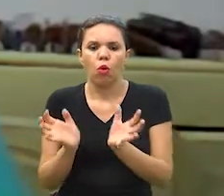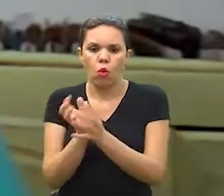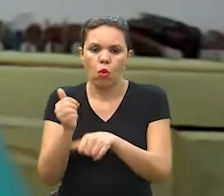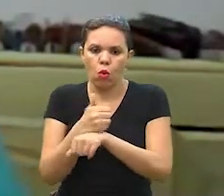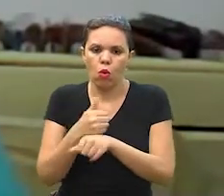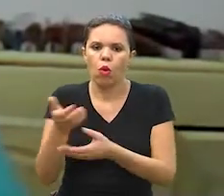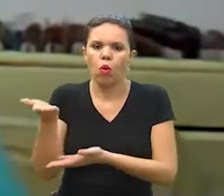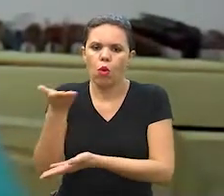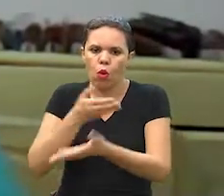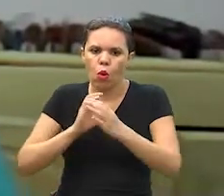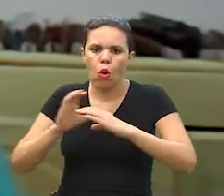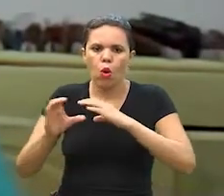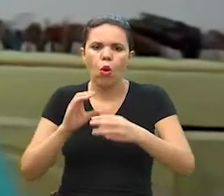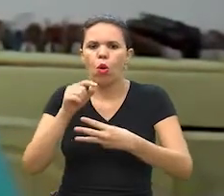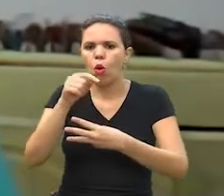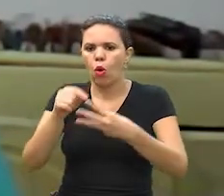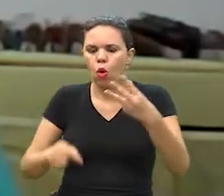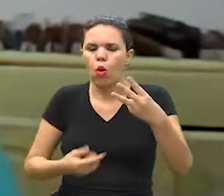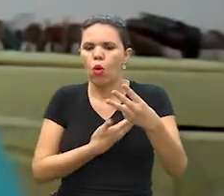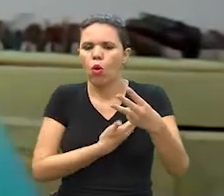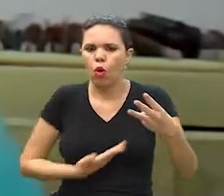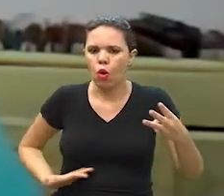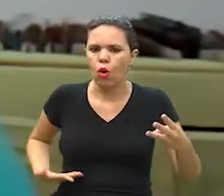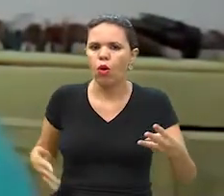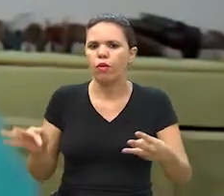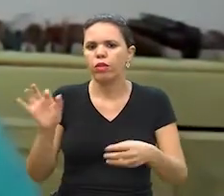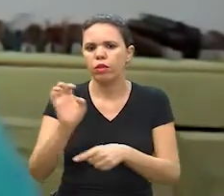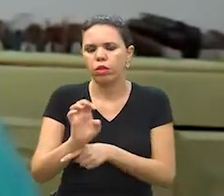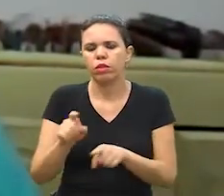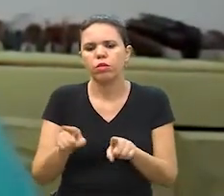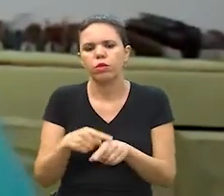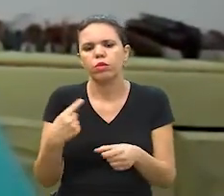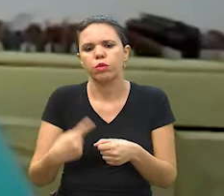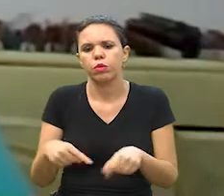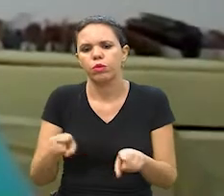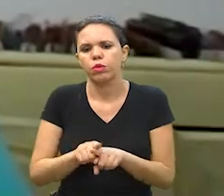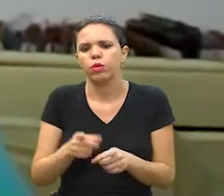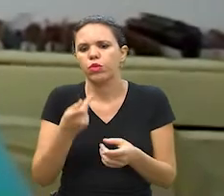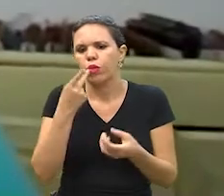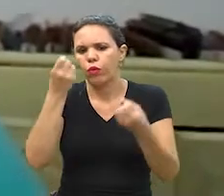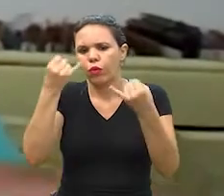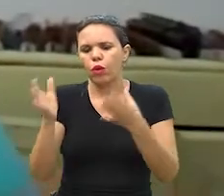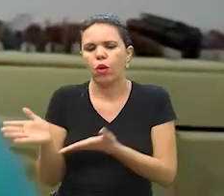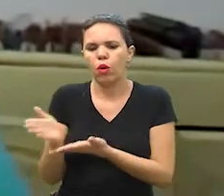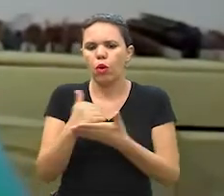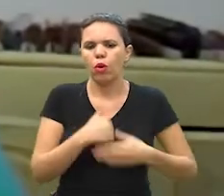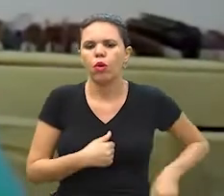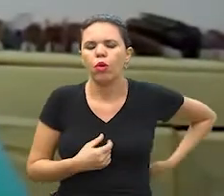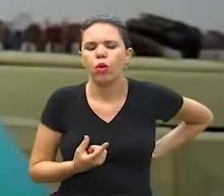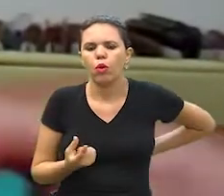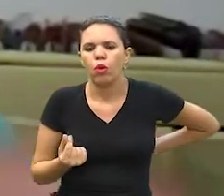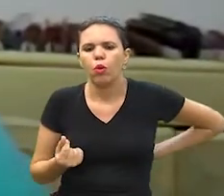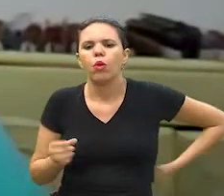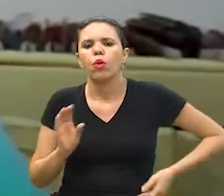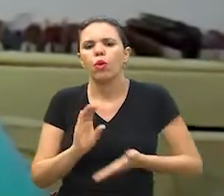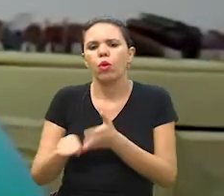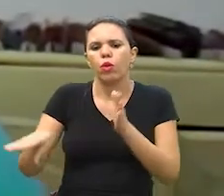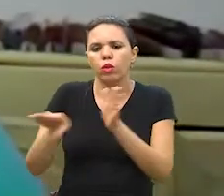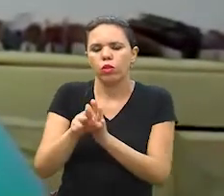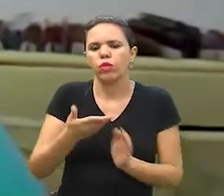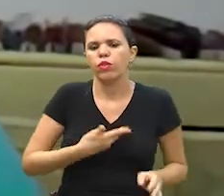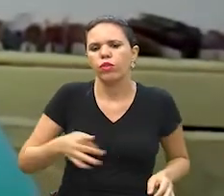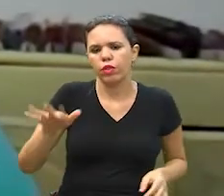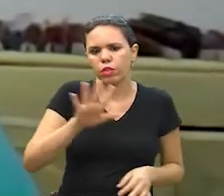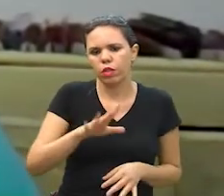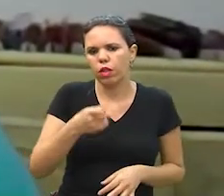esteja articulado nas 3 esferas de governo, porque, como já foi dito, a arrecadação e o recurso vem do governo